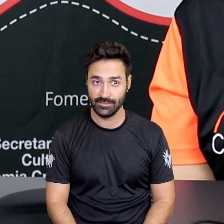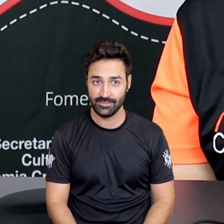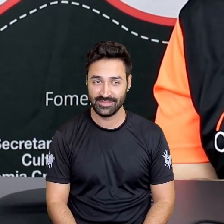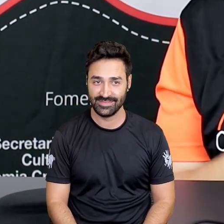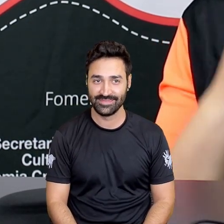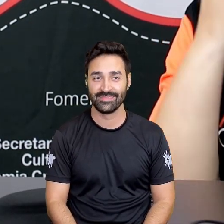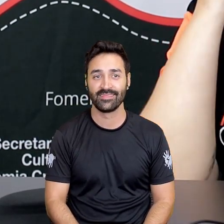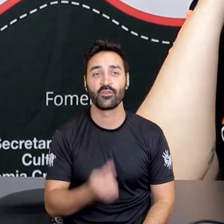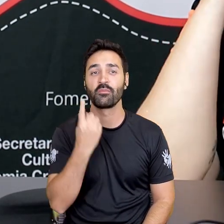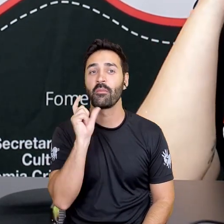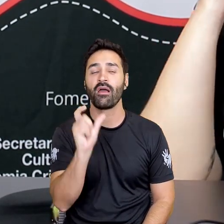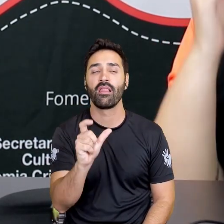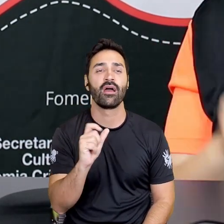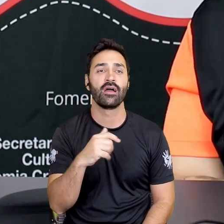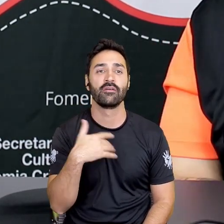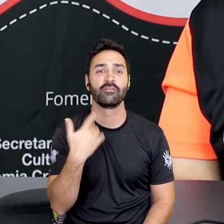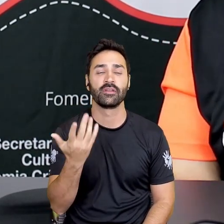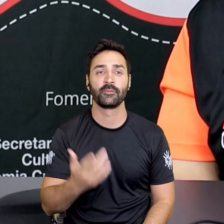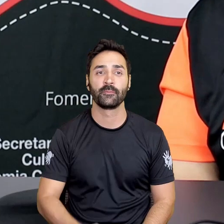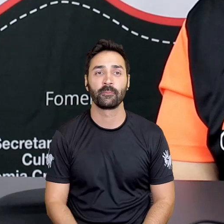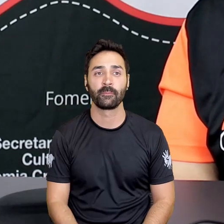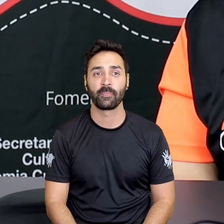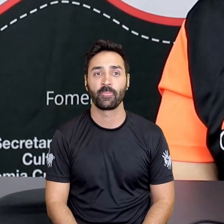Uma palavra, vamos lá, pessoal.